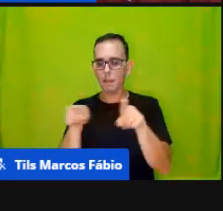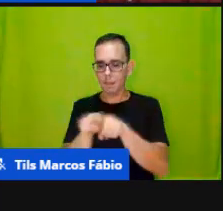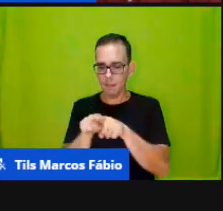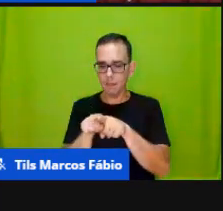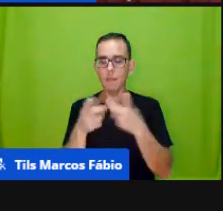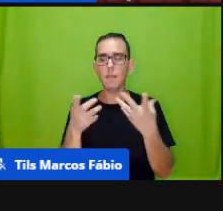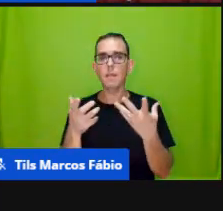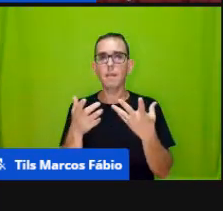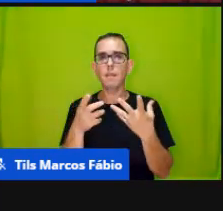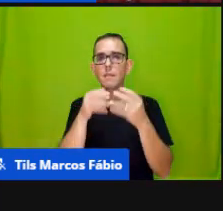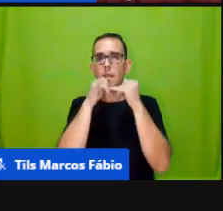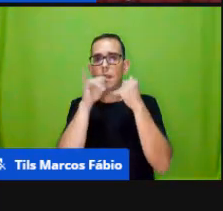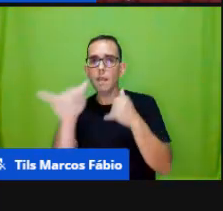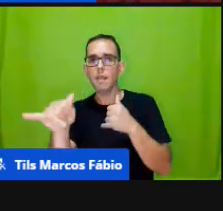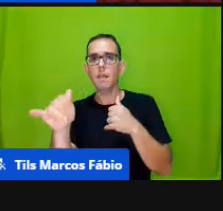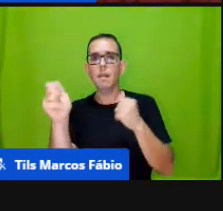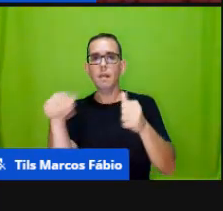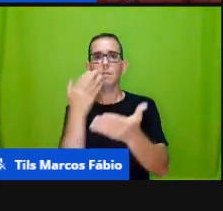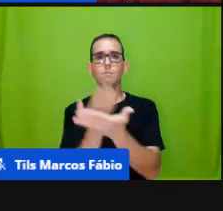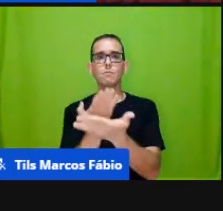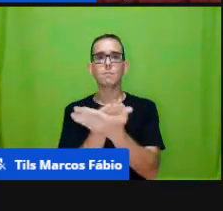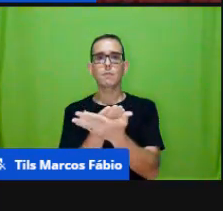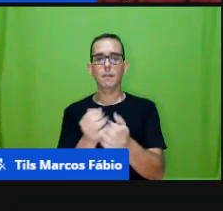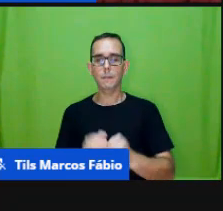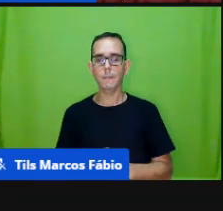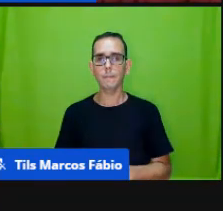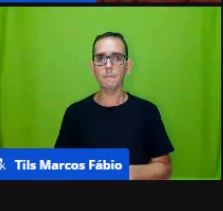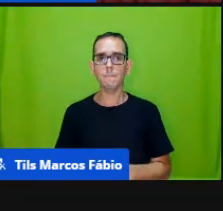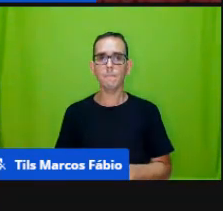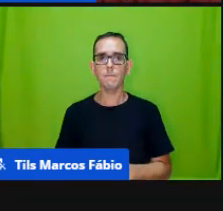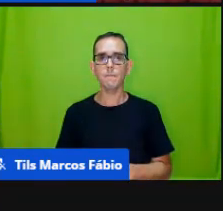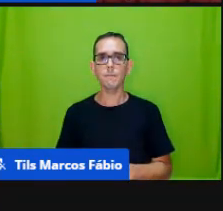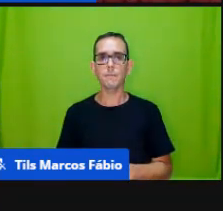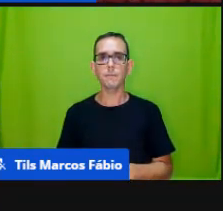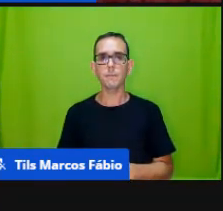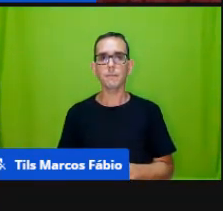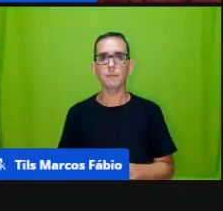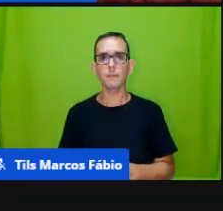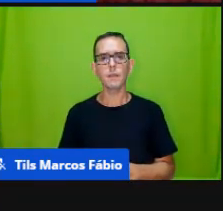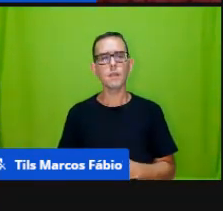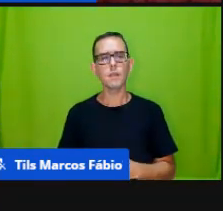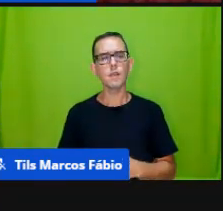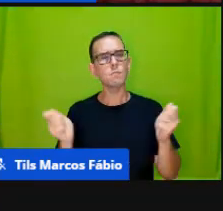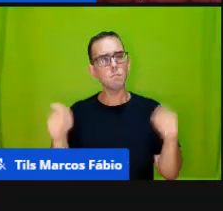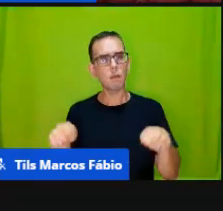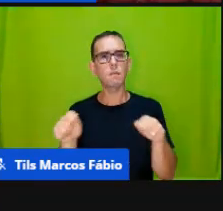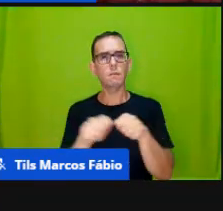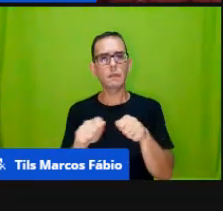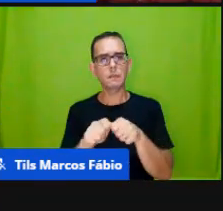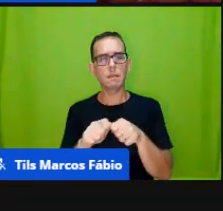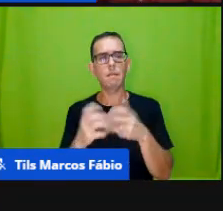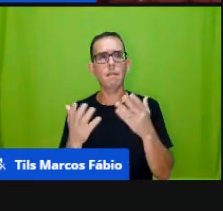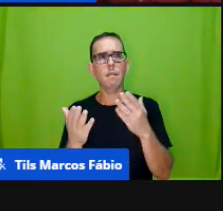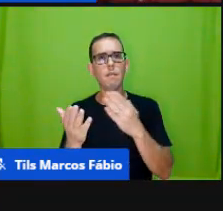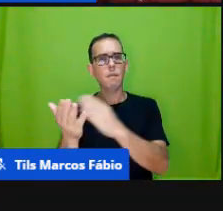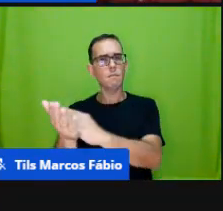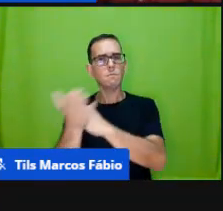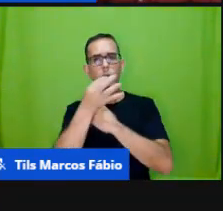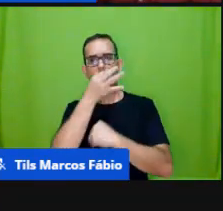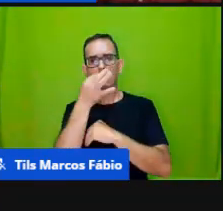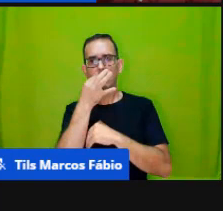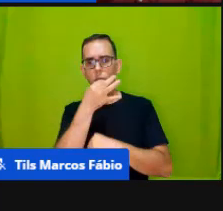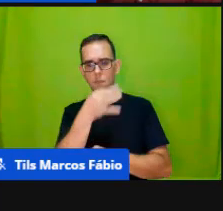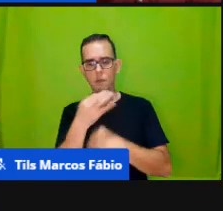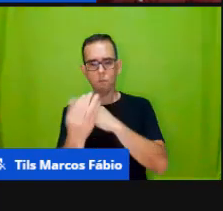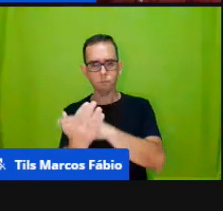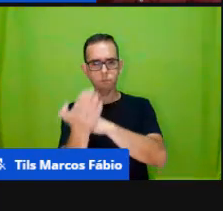questão elétrica. Bom, ao fazer isso, ao se propor a